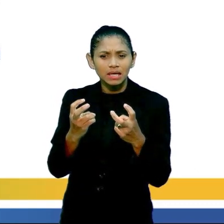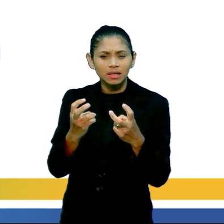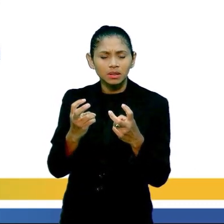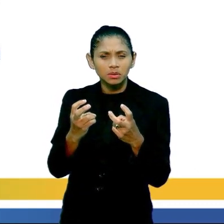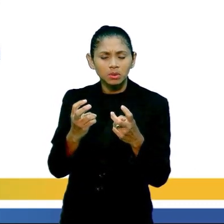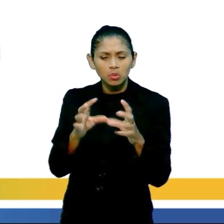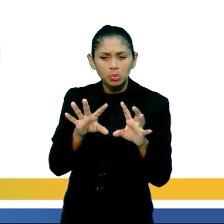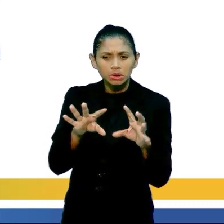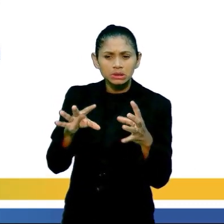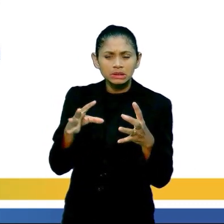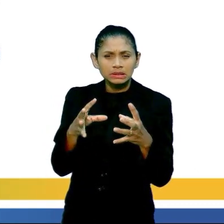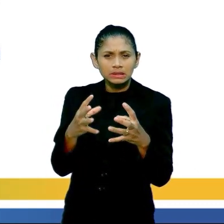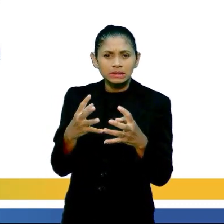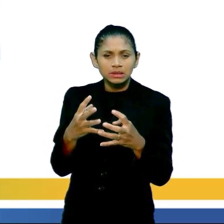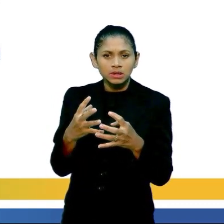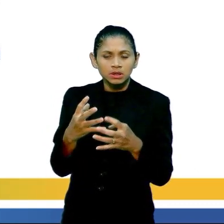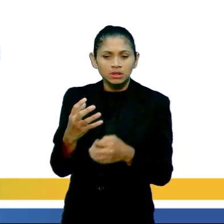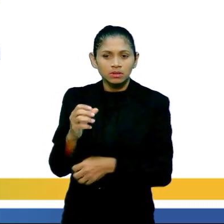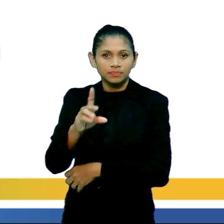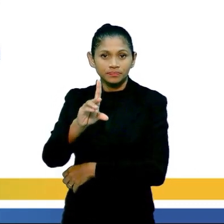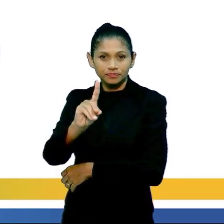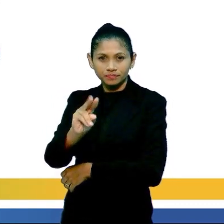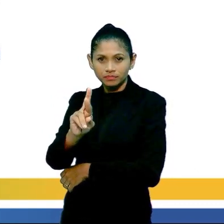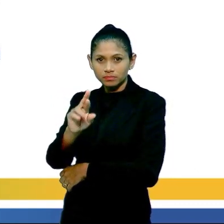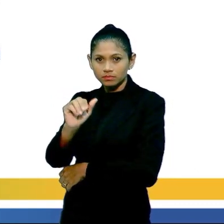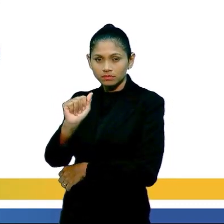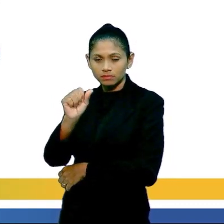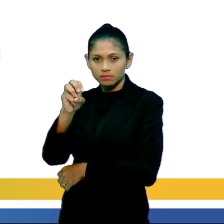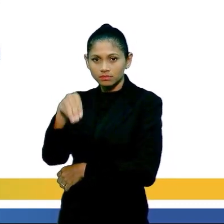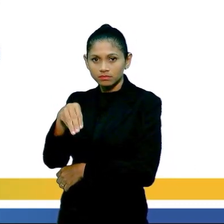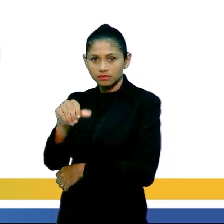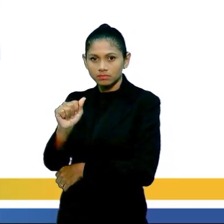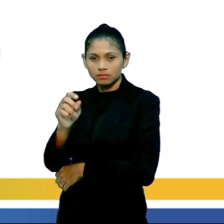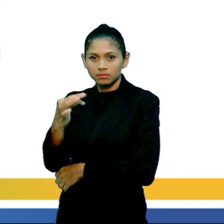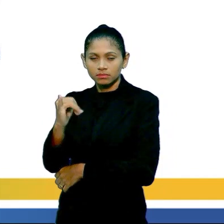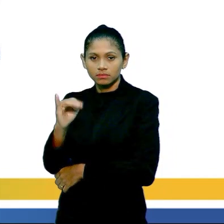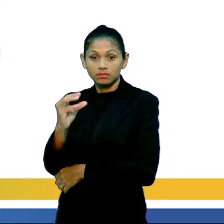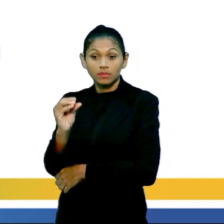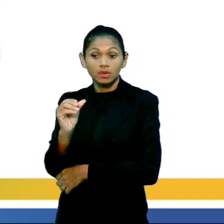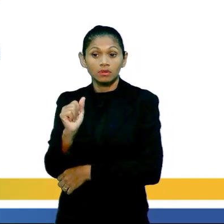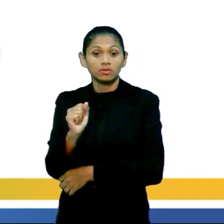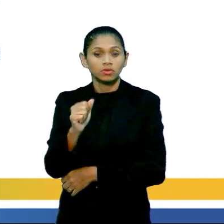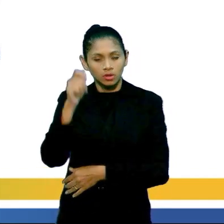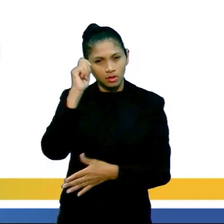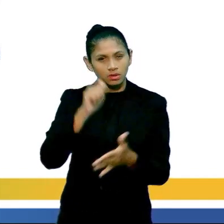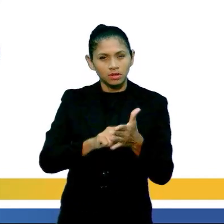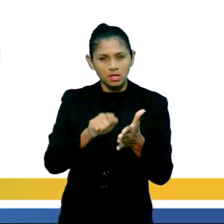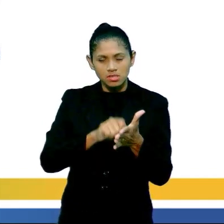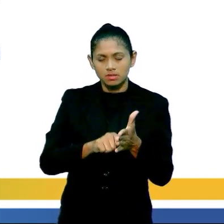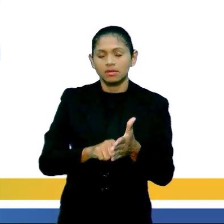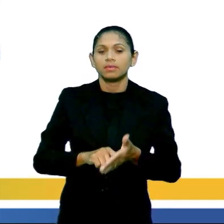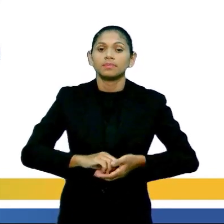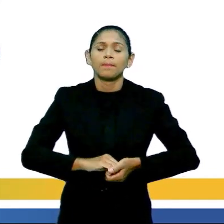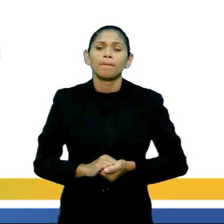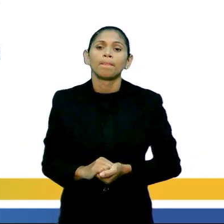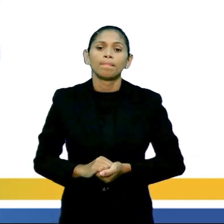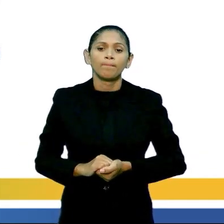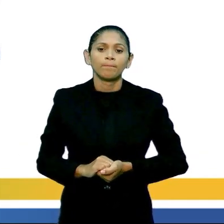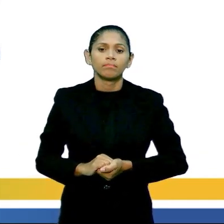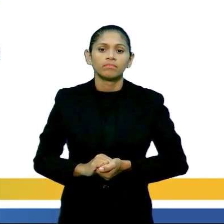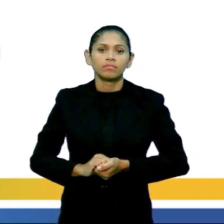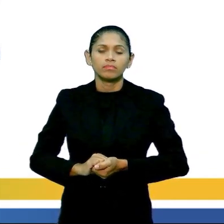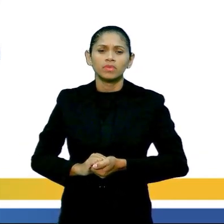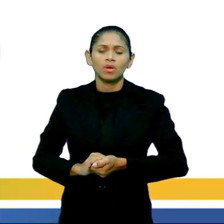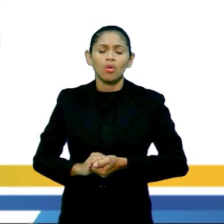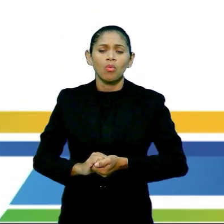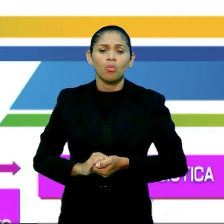daí, né, de conteúdo para aprendermos na aula de hoje, né? Qual o objeto